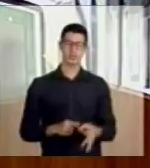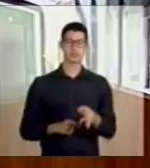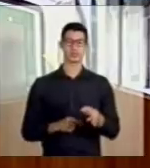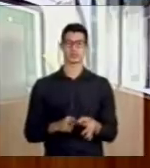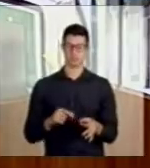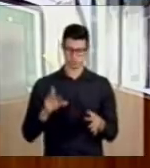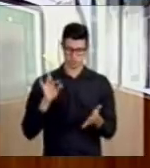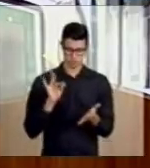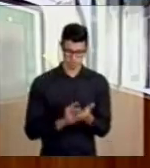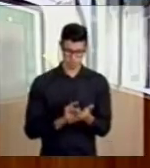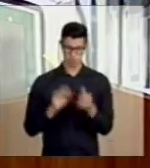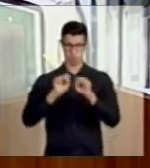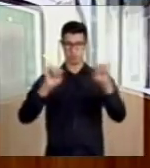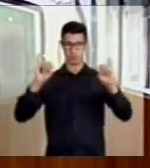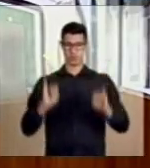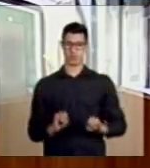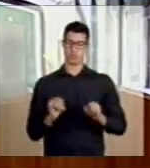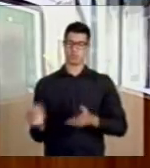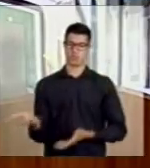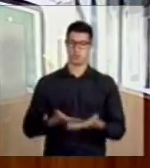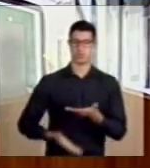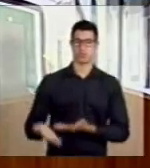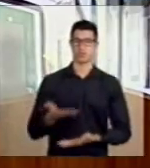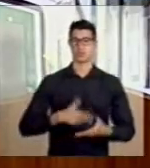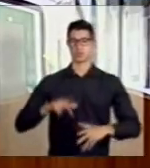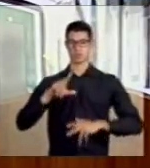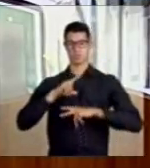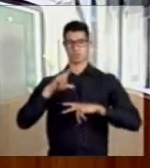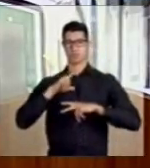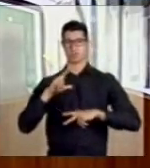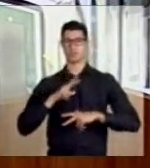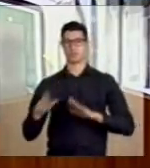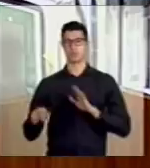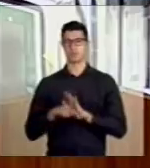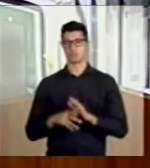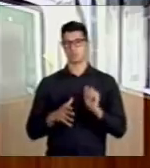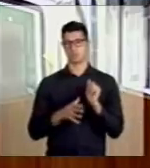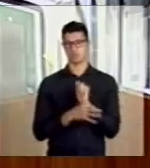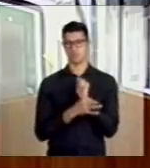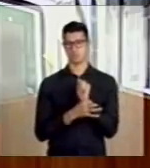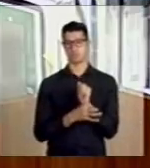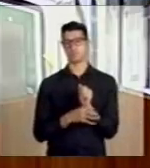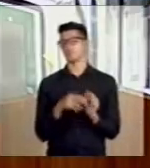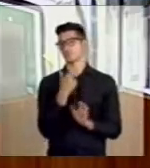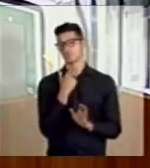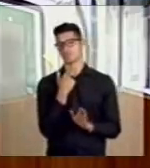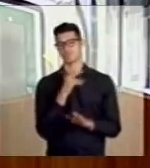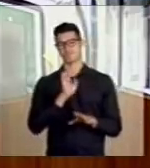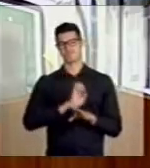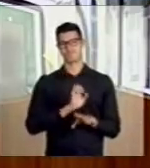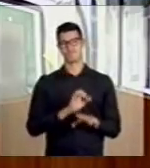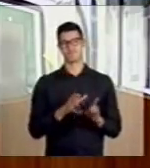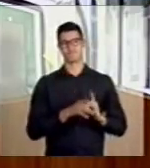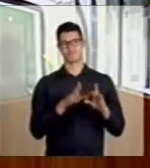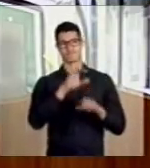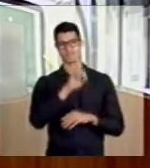e efetividade do sistema, nas relações privadas, em prol dessas garantias. Não pode o Estado Democrático